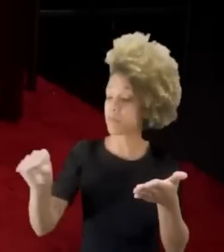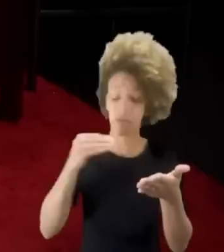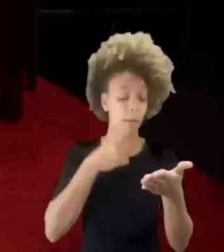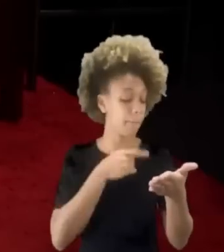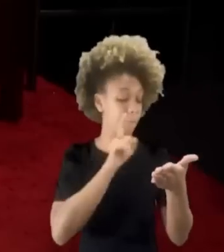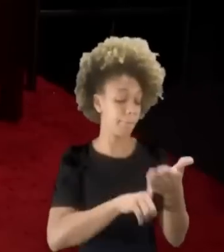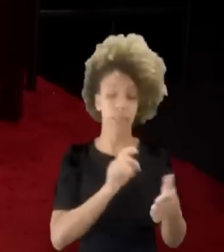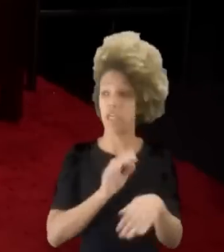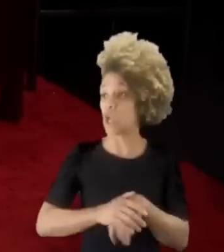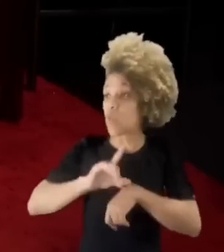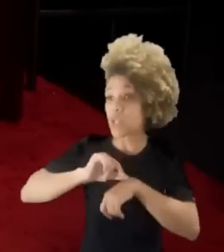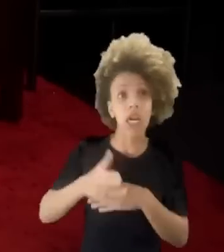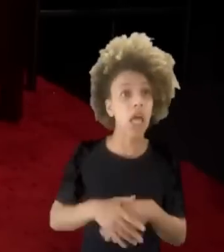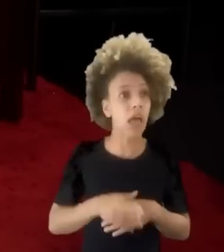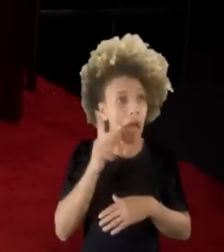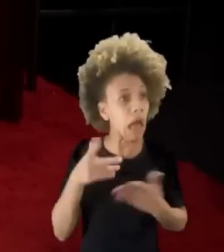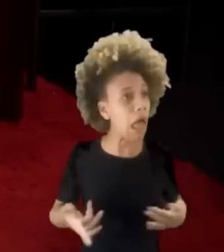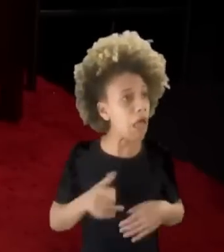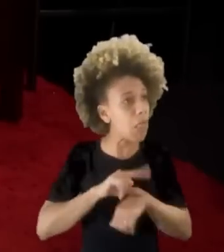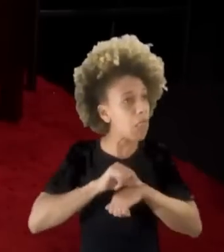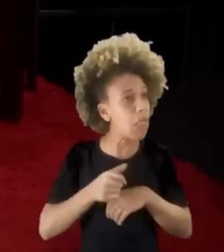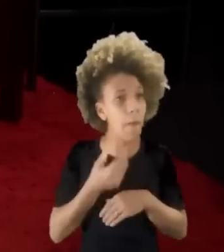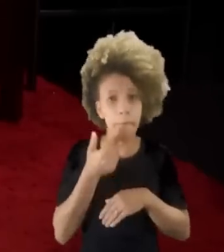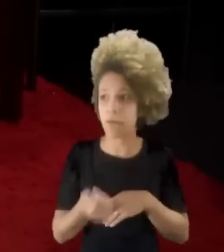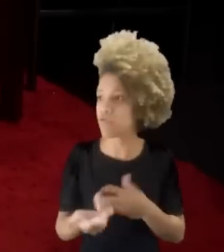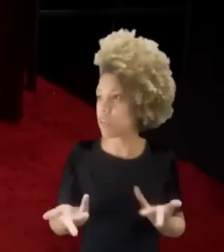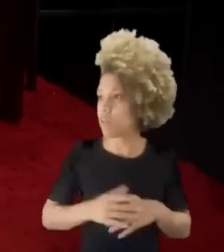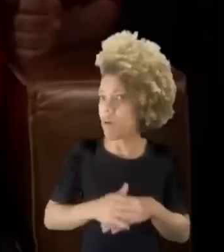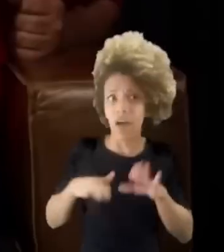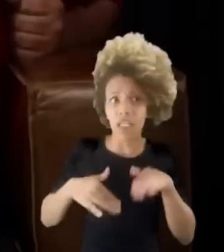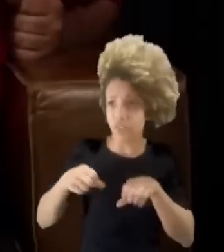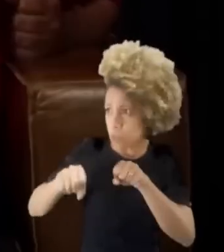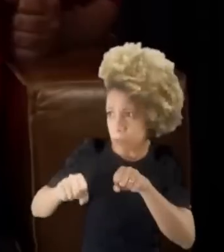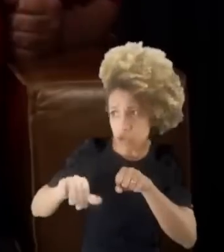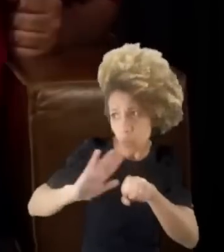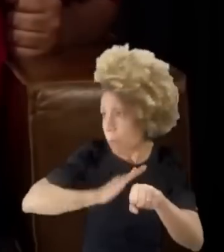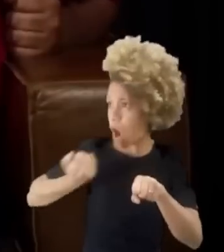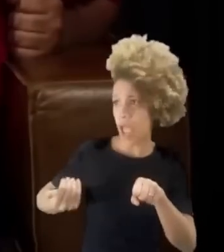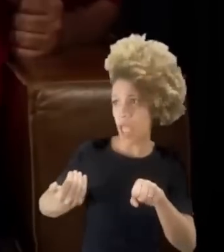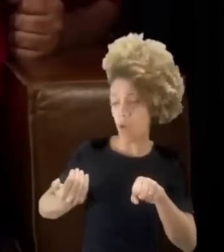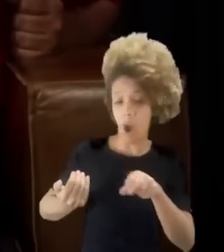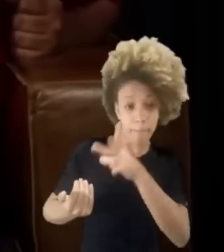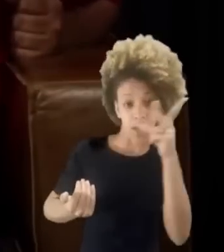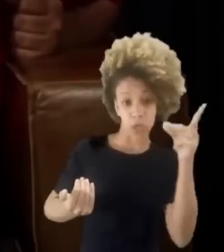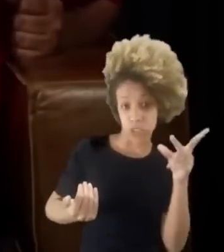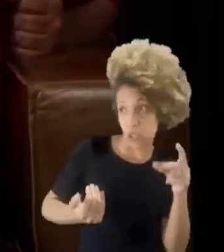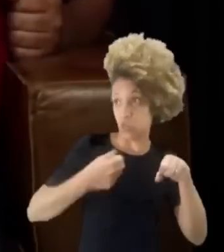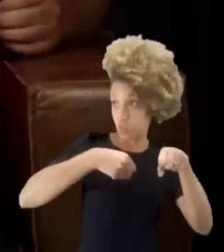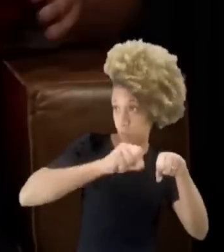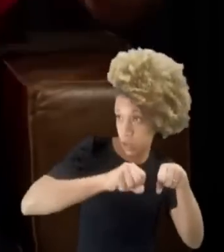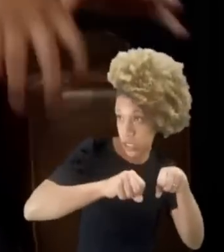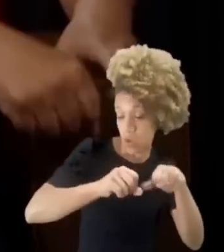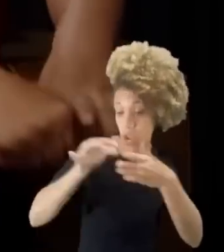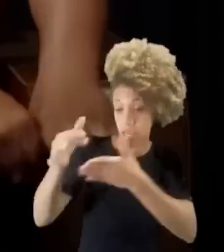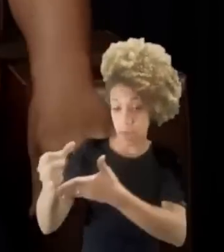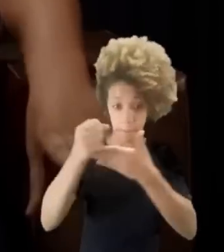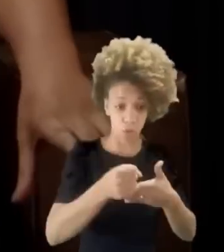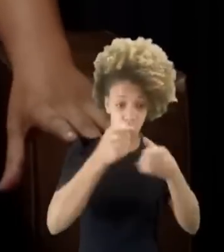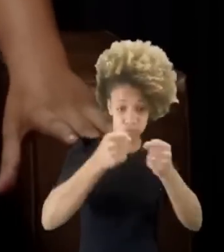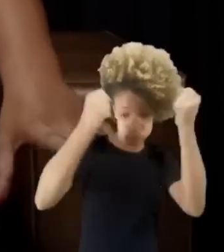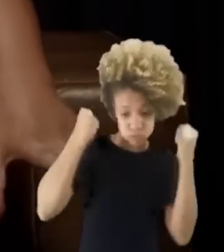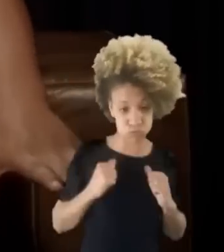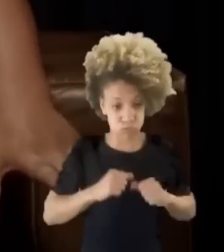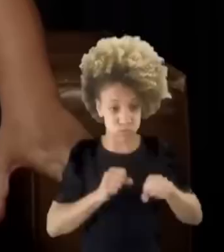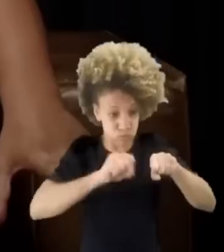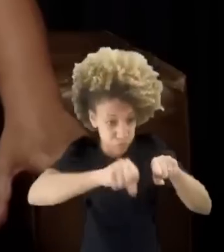quando atrasa ou caramba atrasou meu pedido Às vezes o cara morreu mano Às vezes o seu pedido está sendo entregue pelo segundo entregador que pegou o seu pedido da